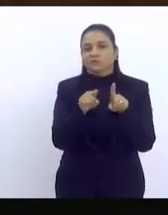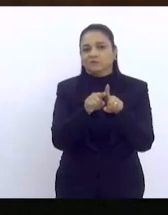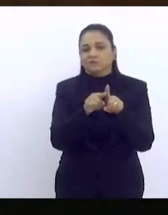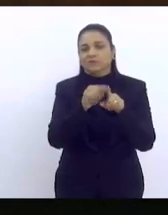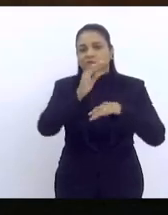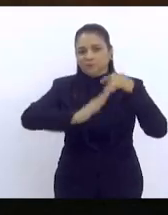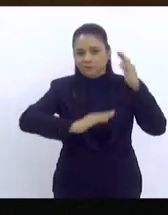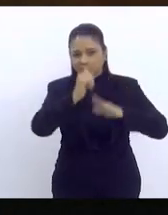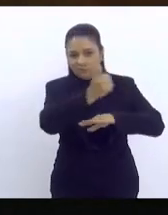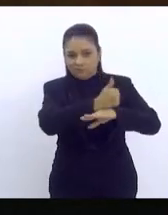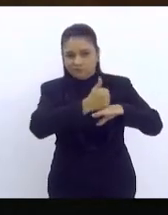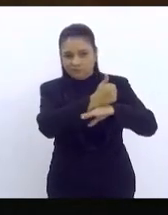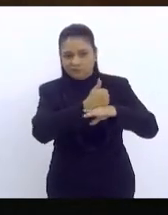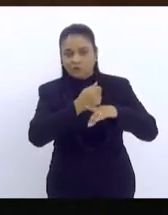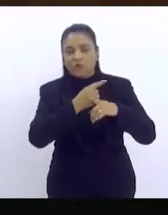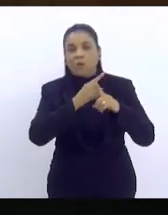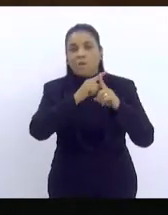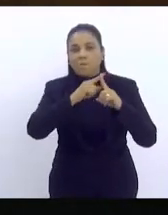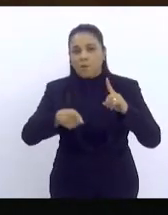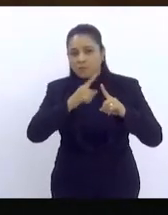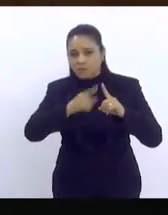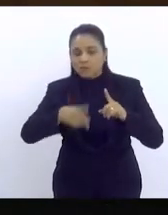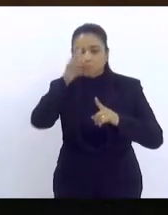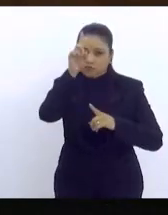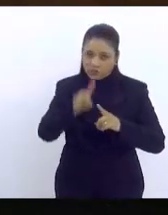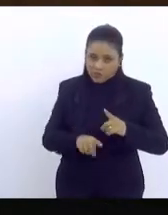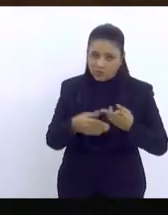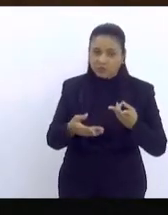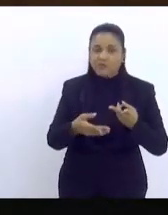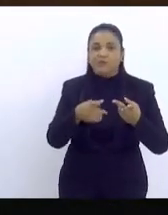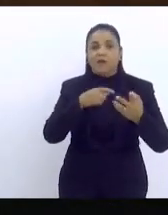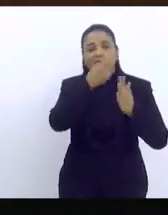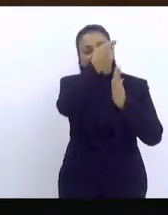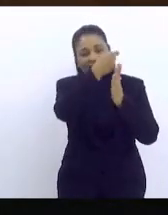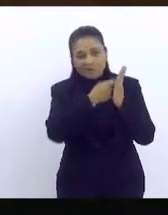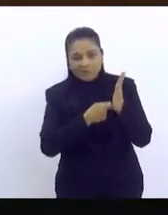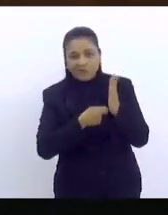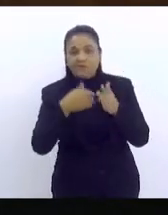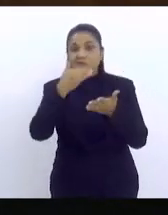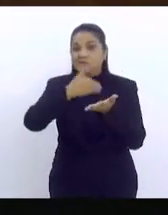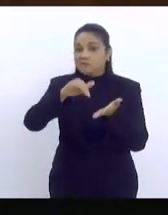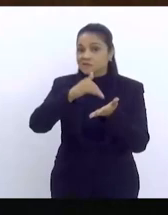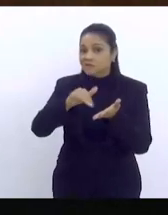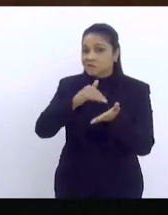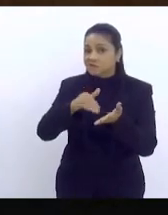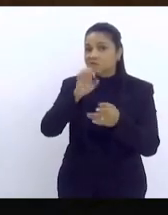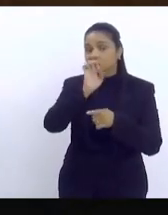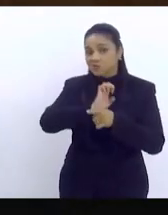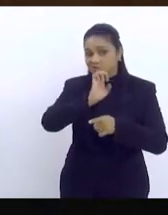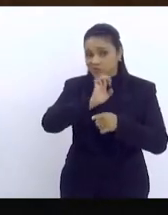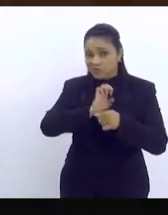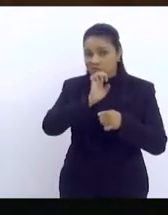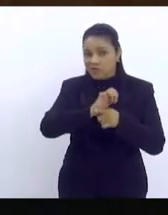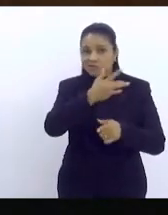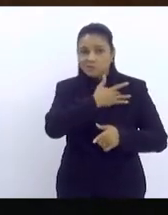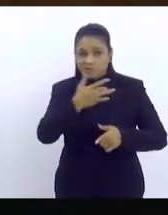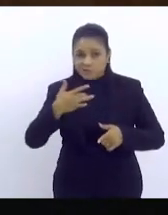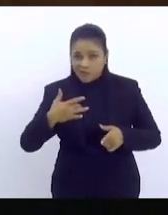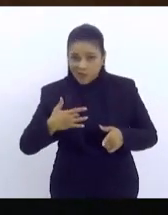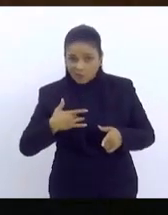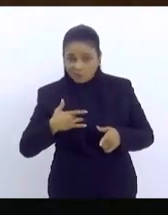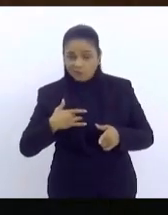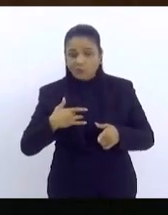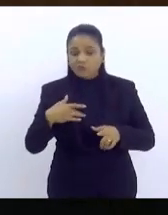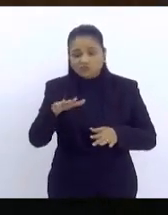violação de direitos que tem ali dentro a relatórios da secretaria de estado de saúde dizendo das condições